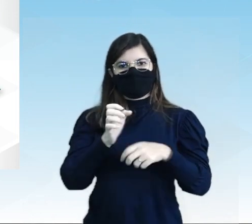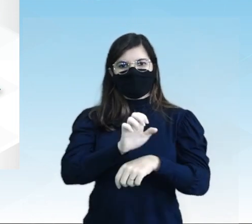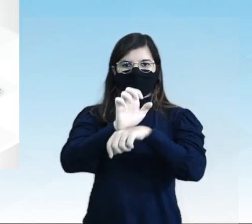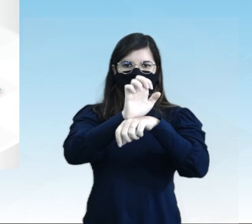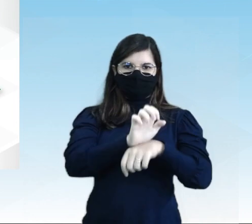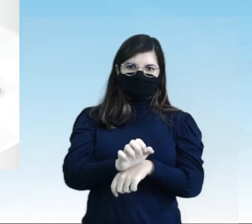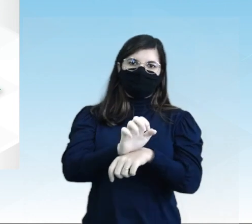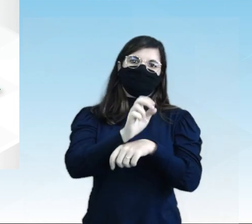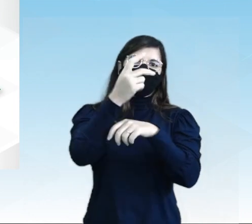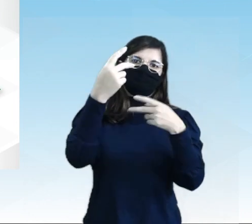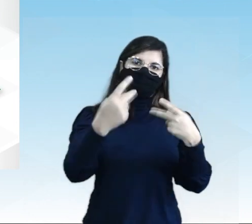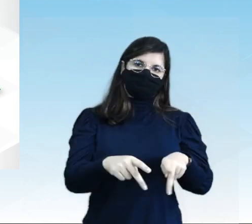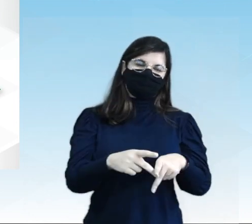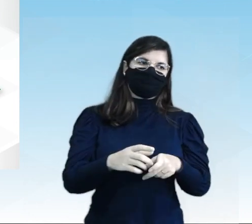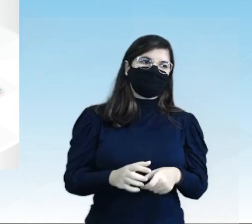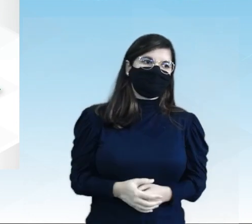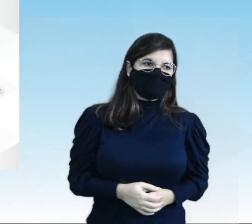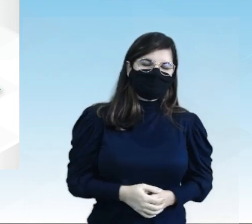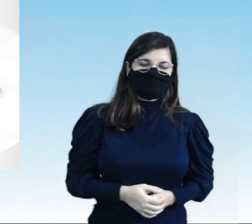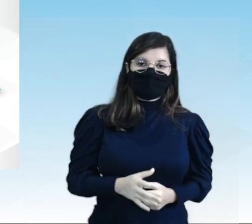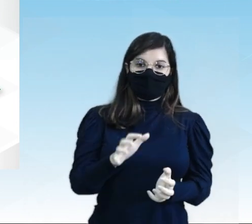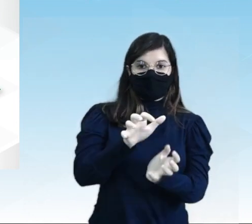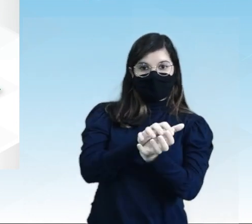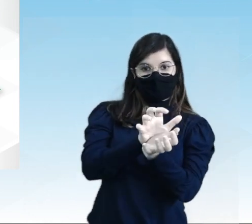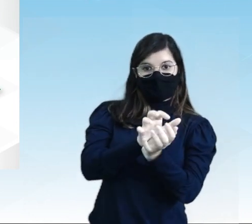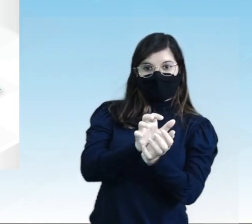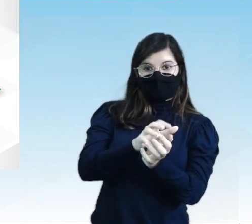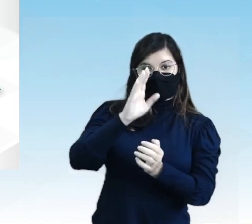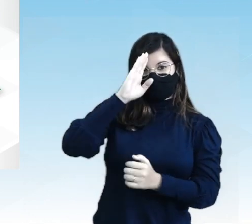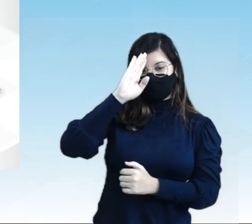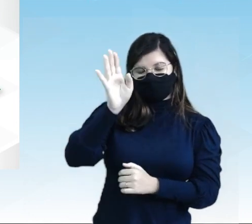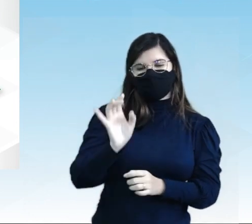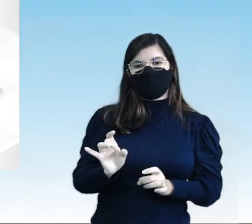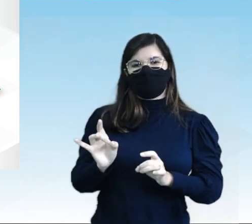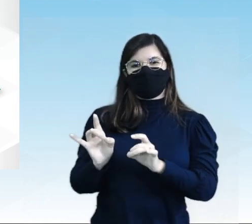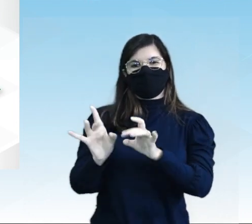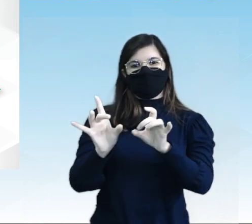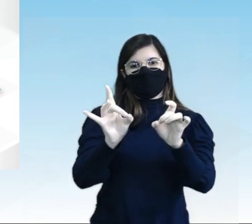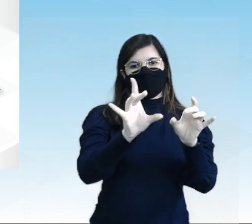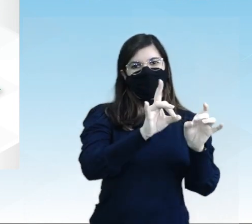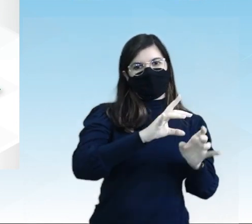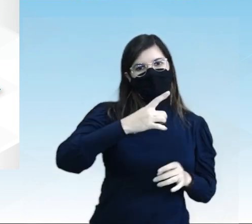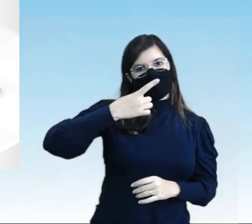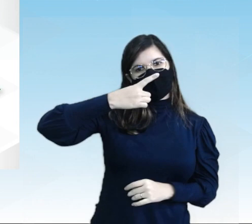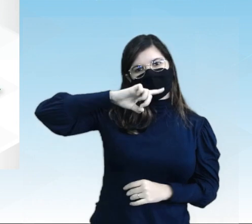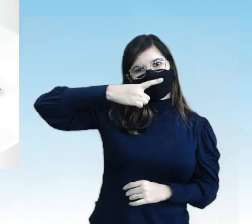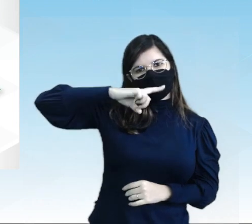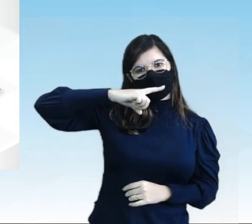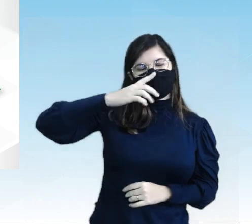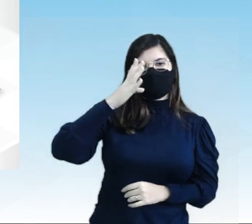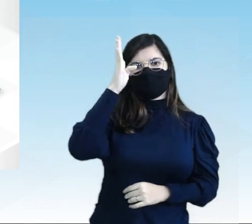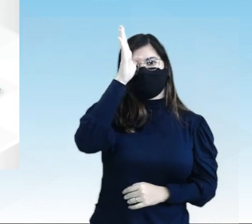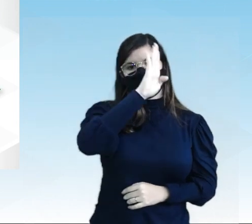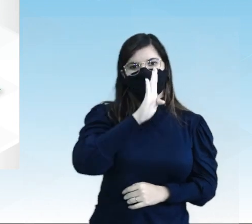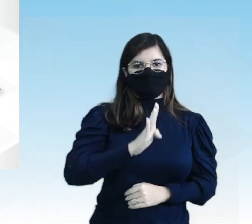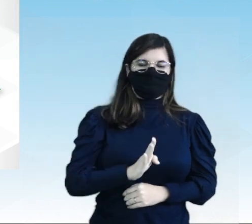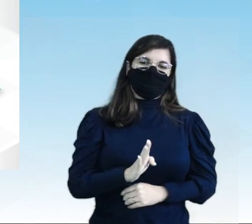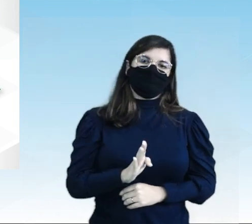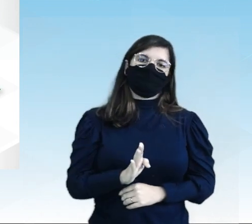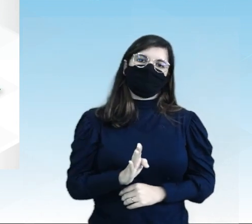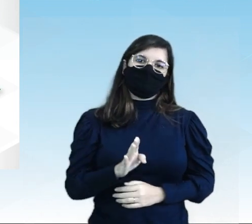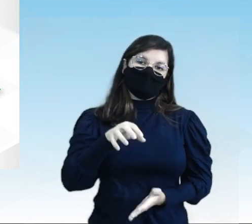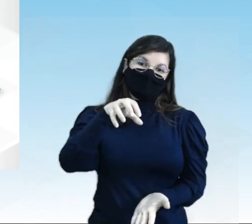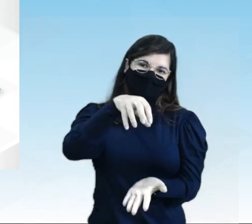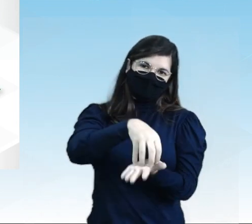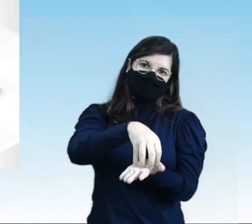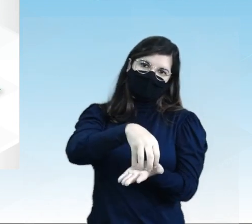Estado então Pernambuco vai ser sem dúvida o maior produtor de cana-de-açúcar do Brasil naquele período né vai